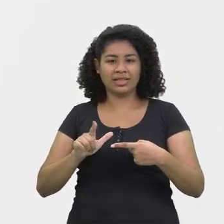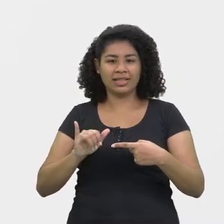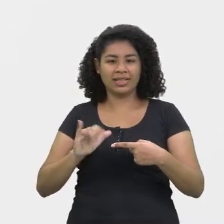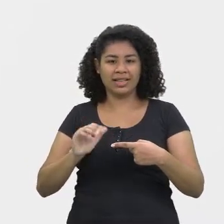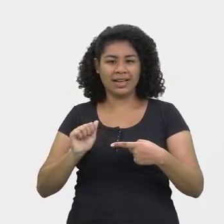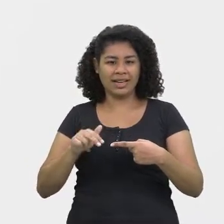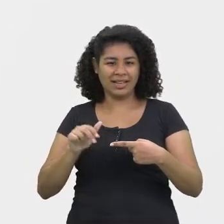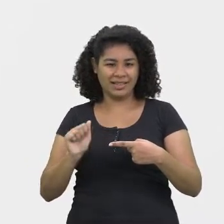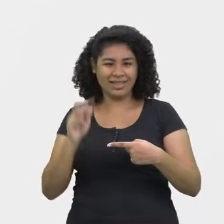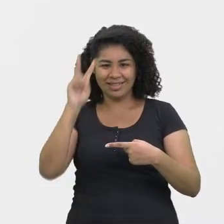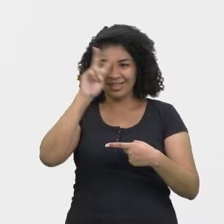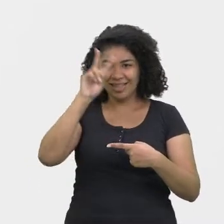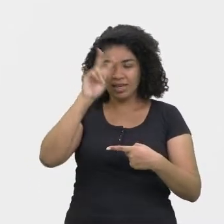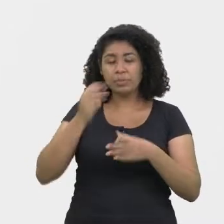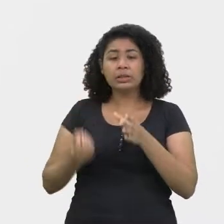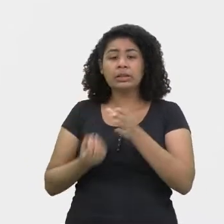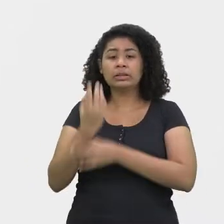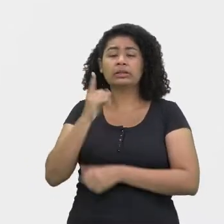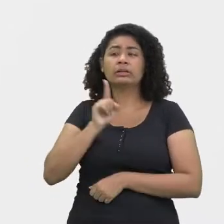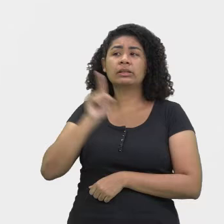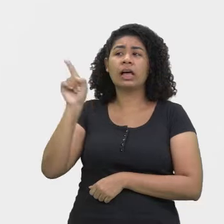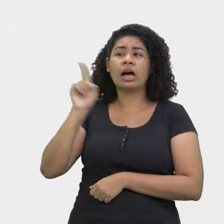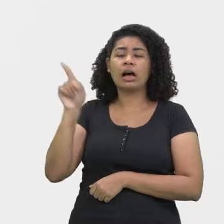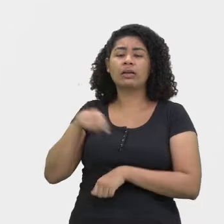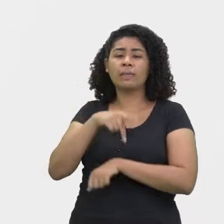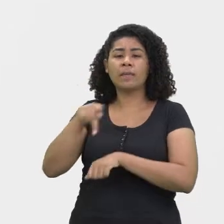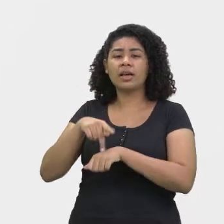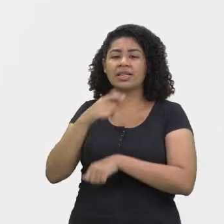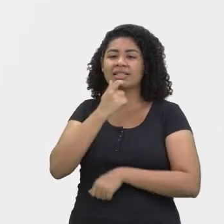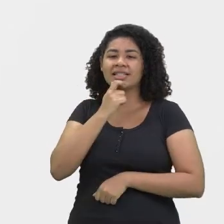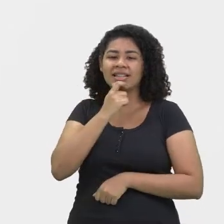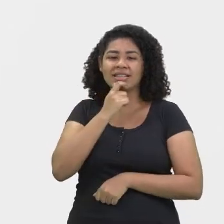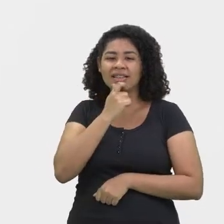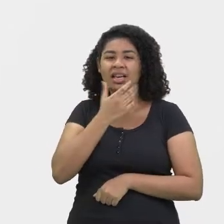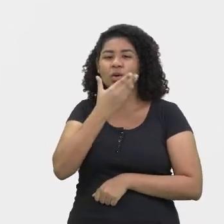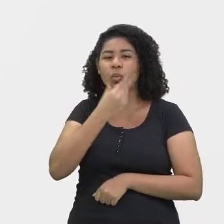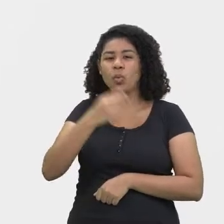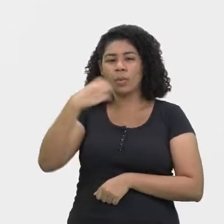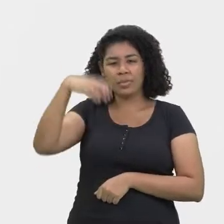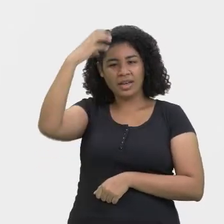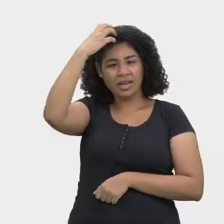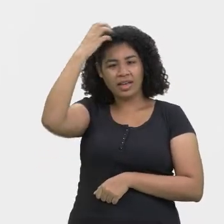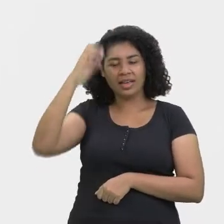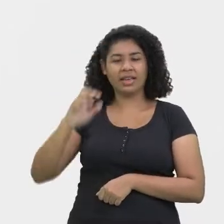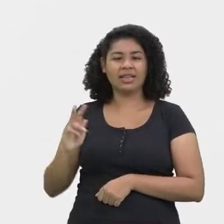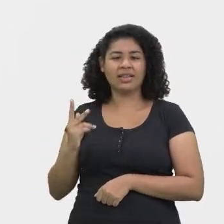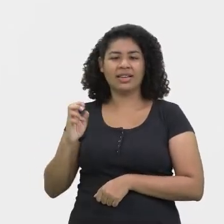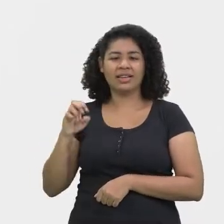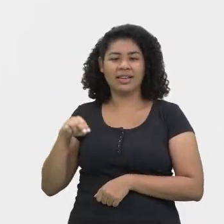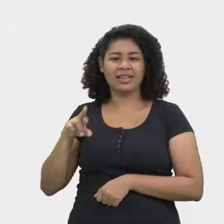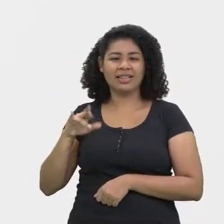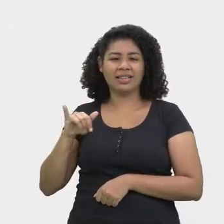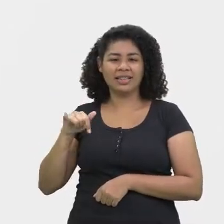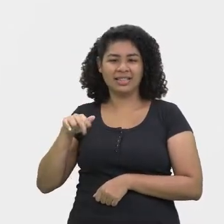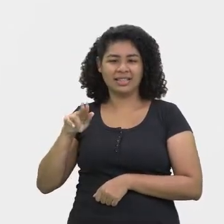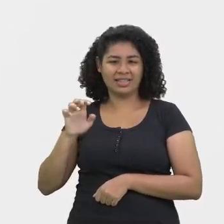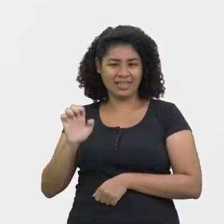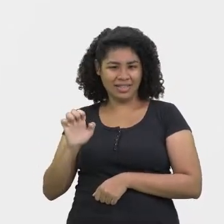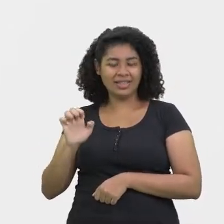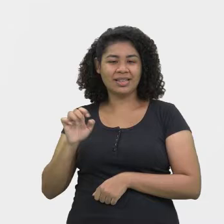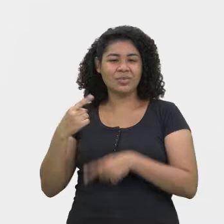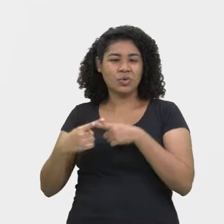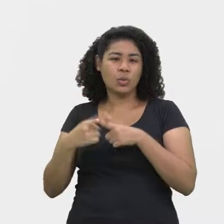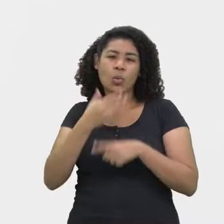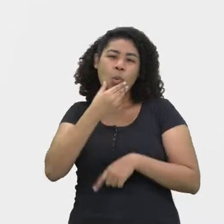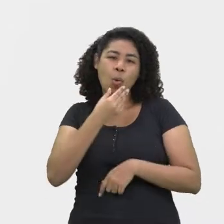aula anterior, que vai surgir lá na Inglaterra com o rei Henrique VIII por diversas questões pessoais, como por